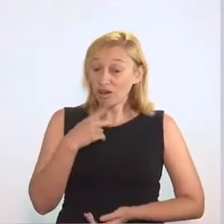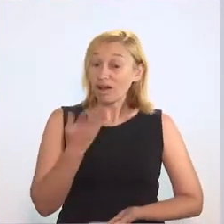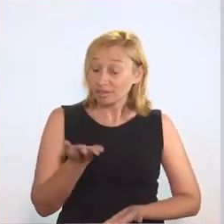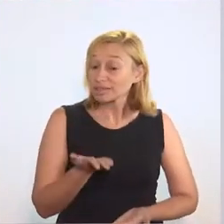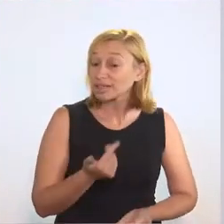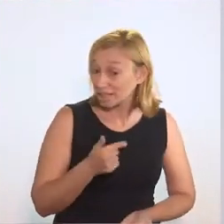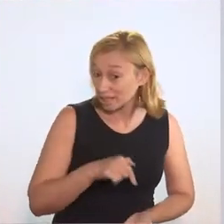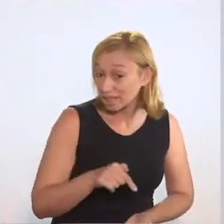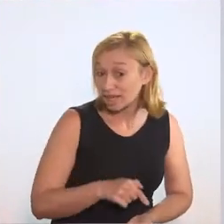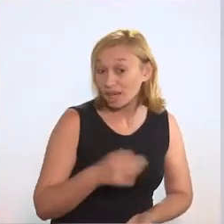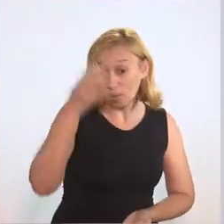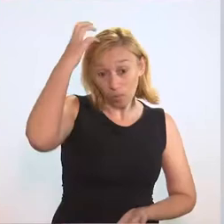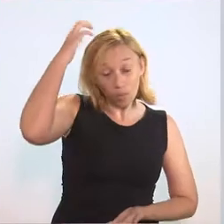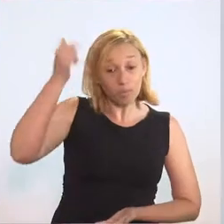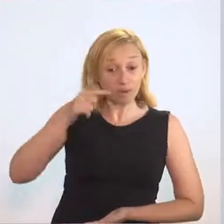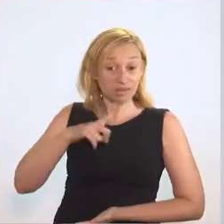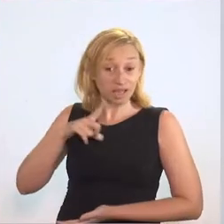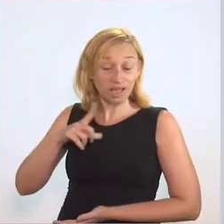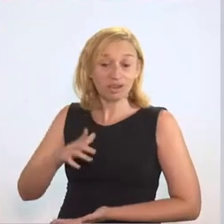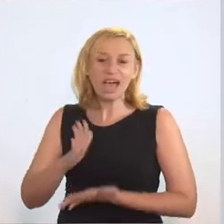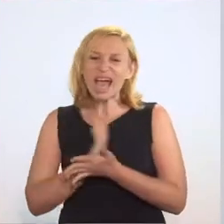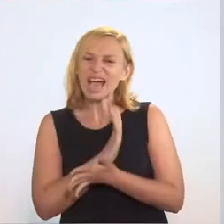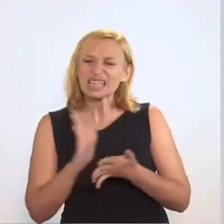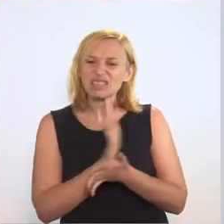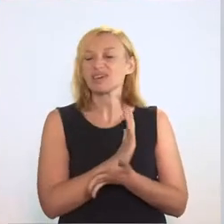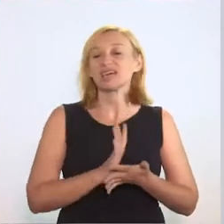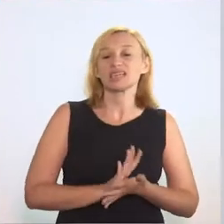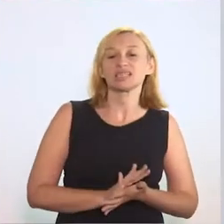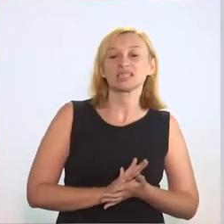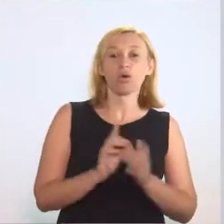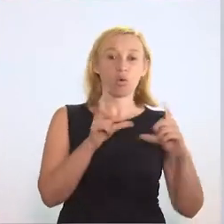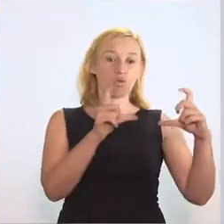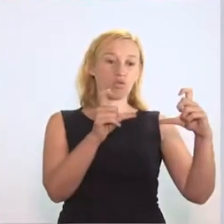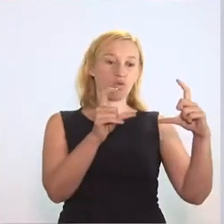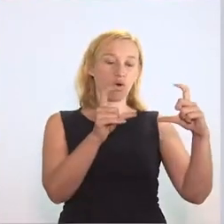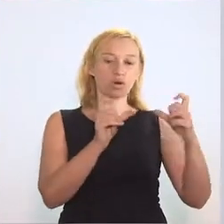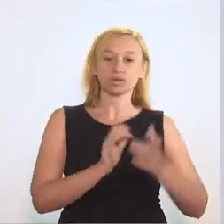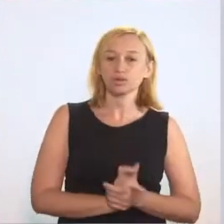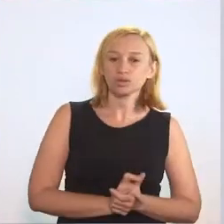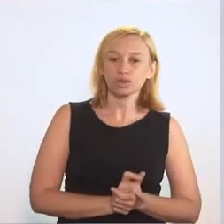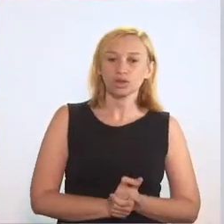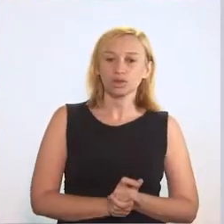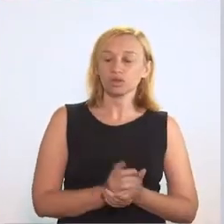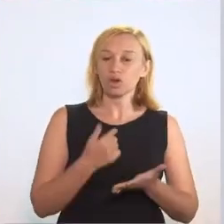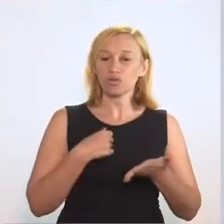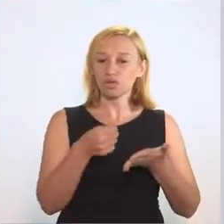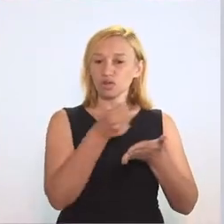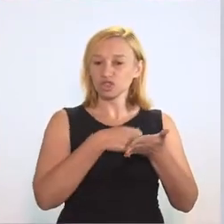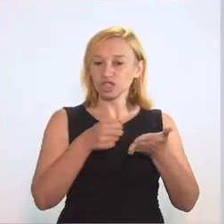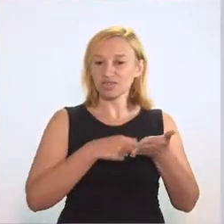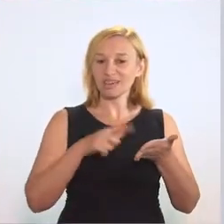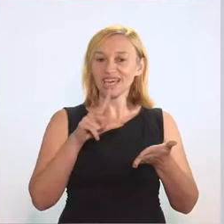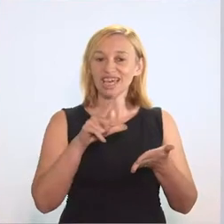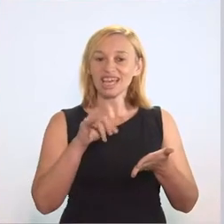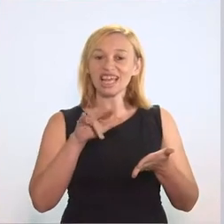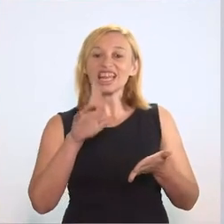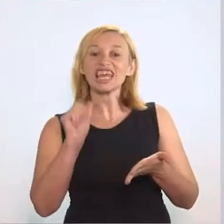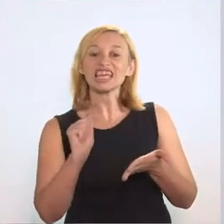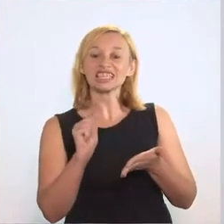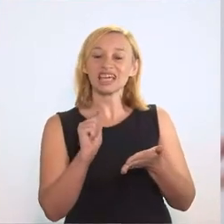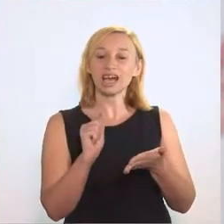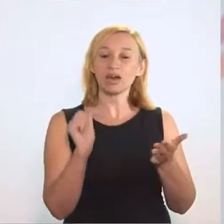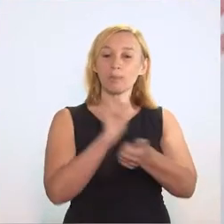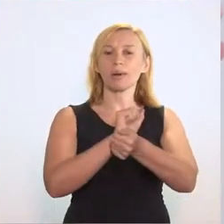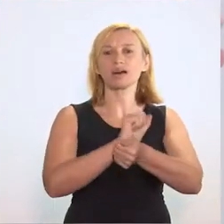faço minha meia-culpa aqui, de às vezes ver uma foto, quando eu vou escrever linda,